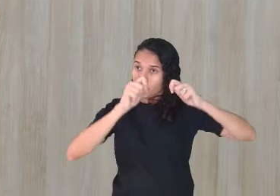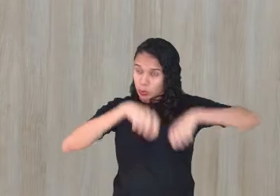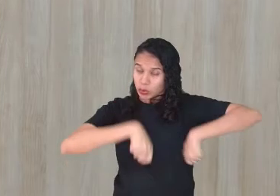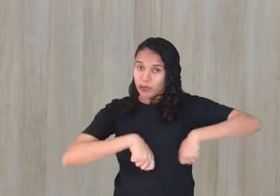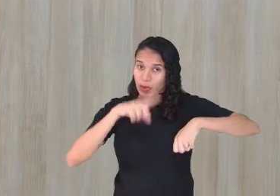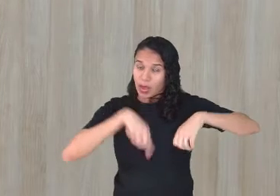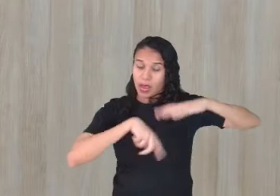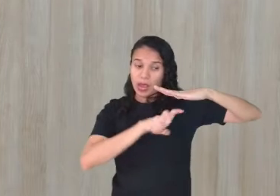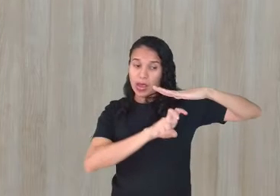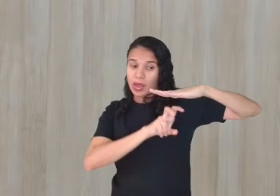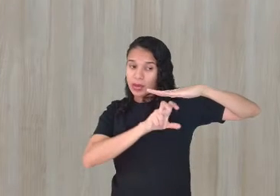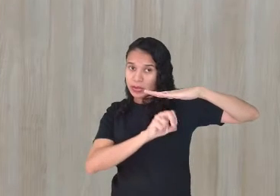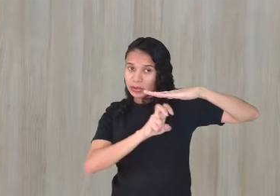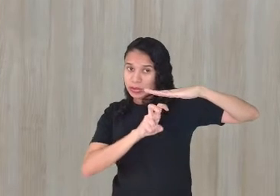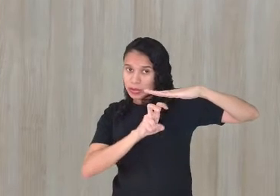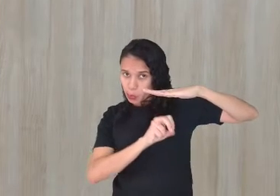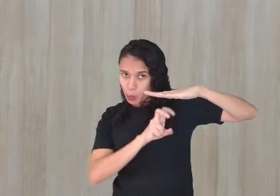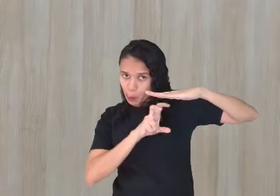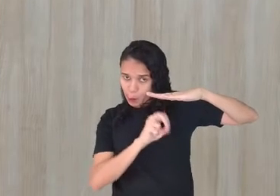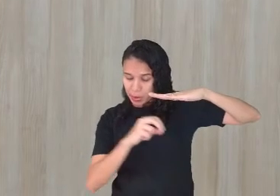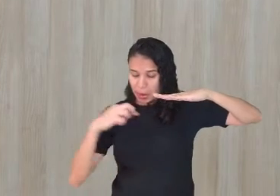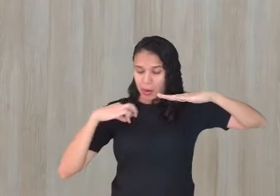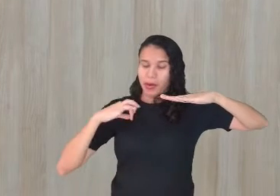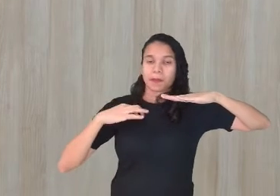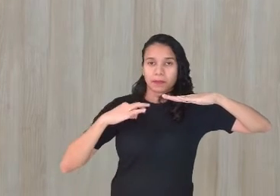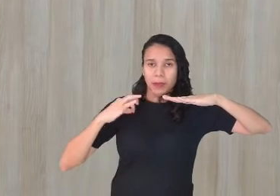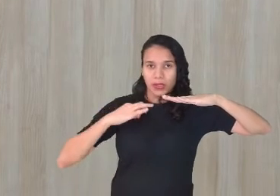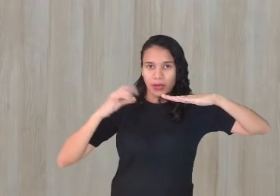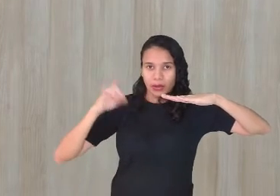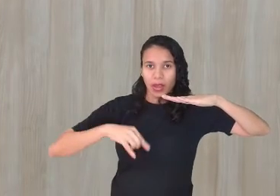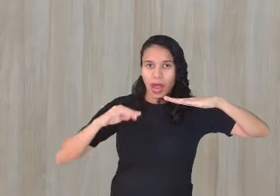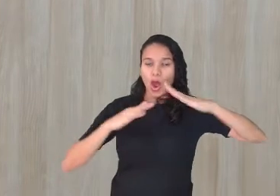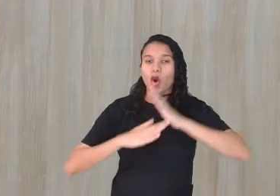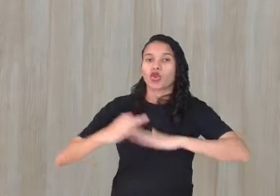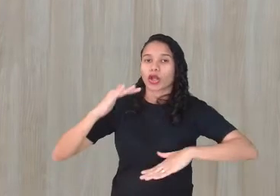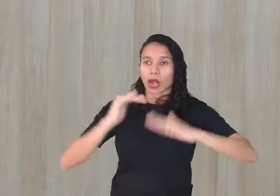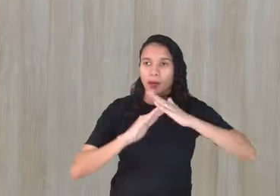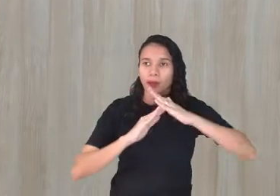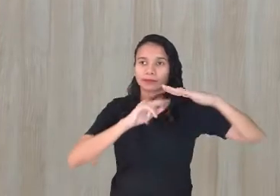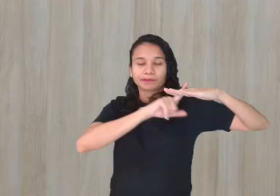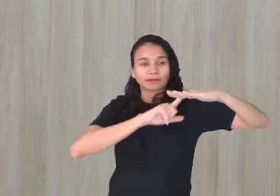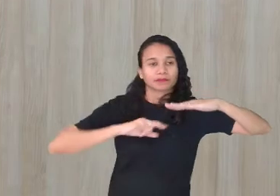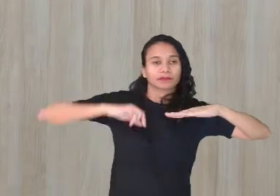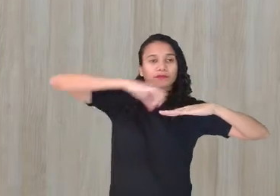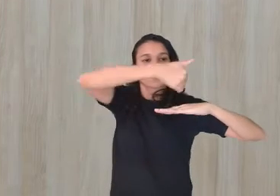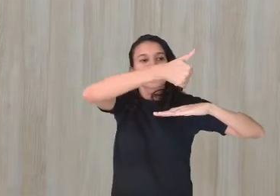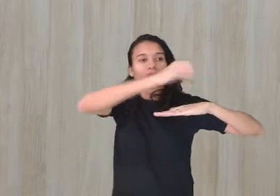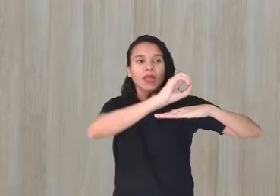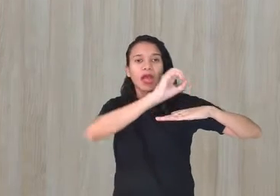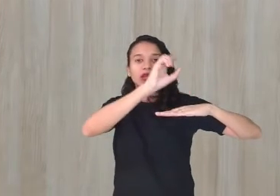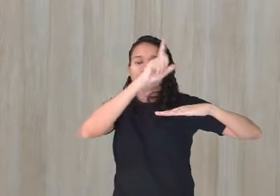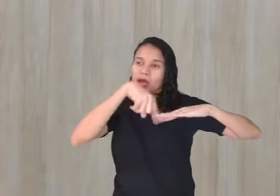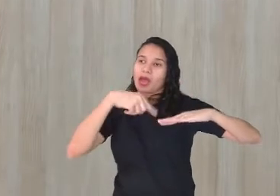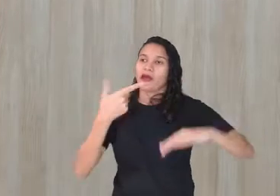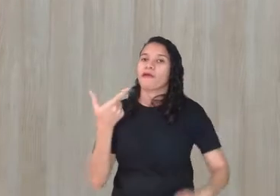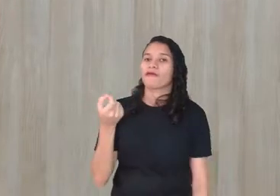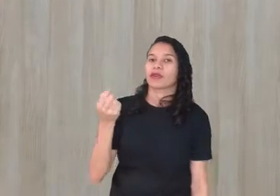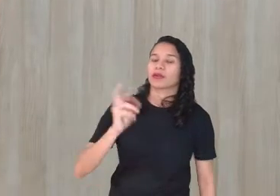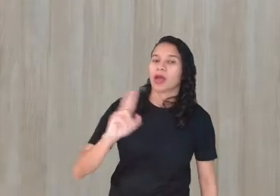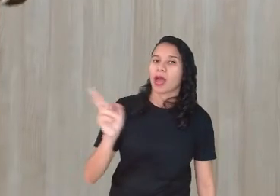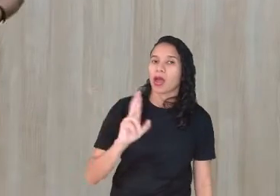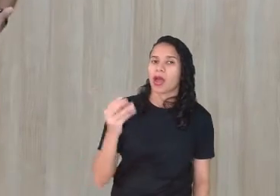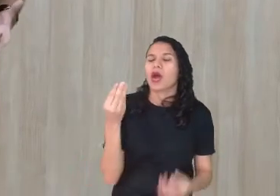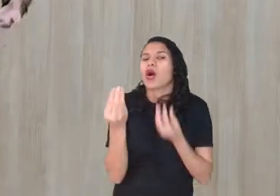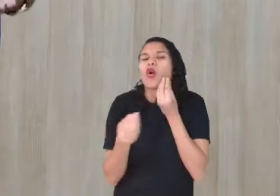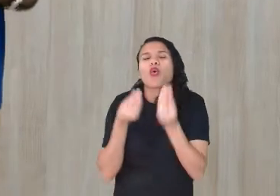50 camisas. O total de camisas que eu tenho é 50. Dos quais 10 delas são R$20. Como é que eu